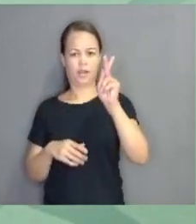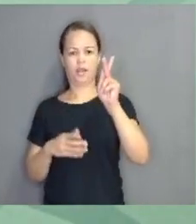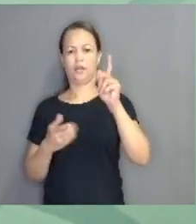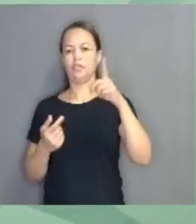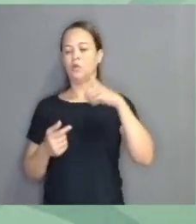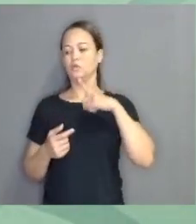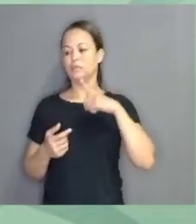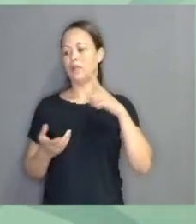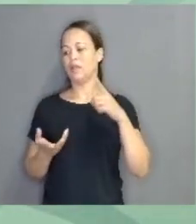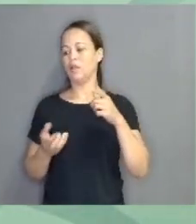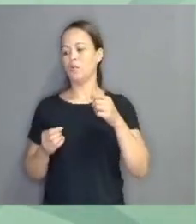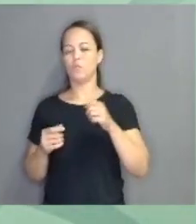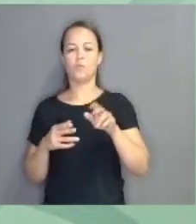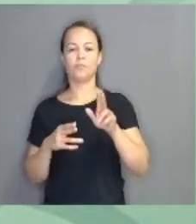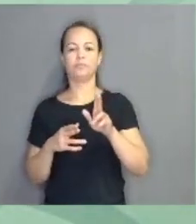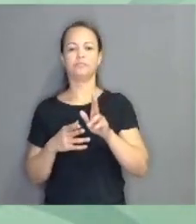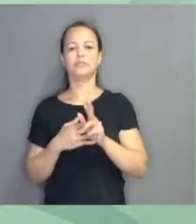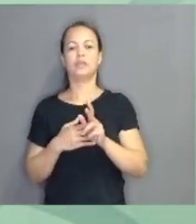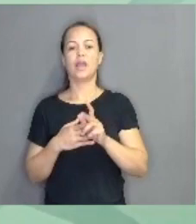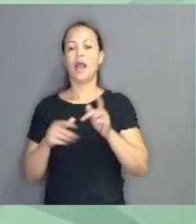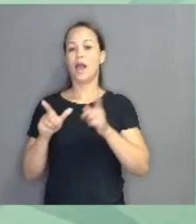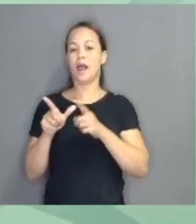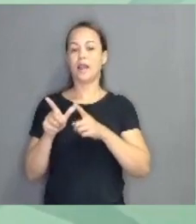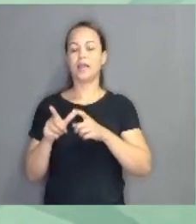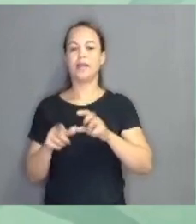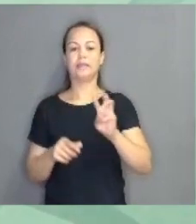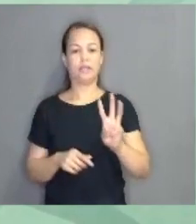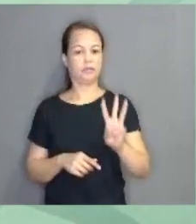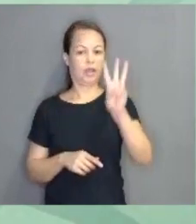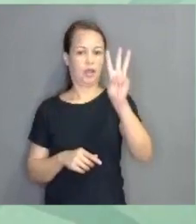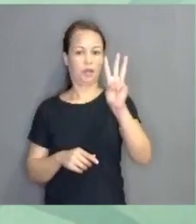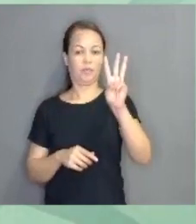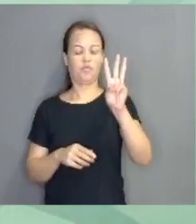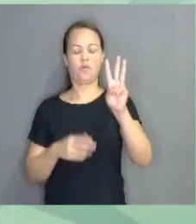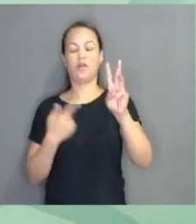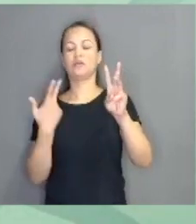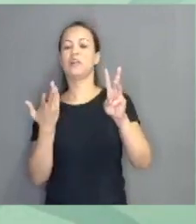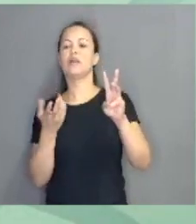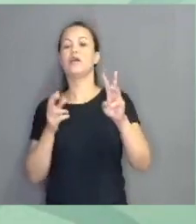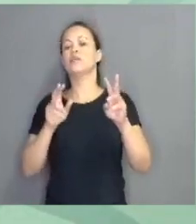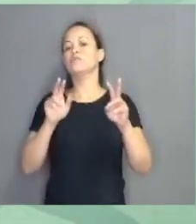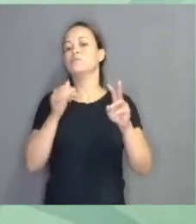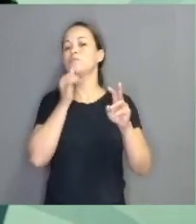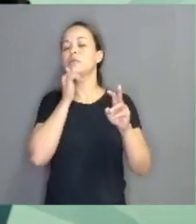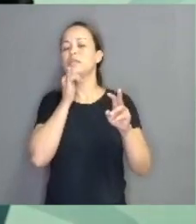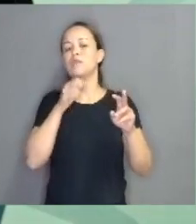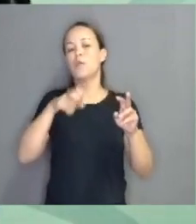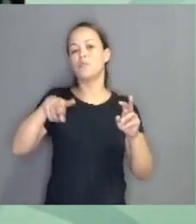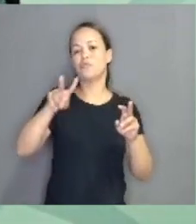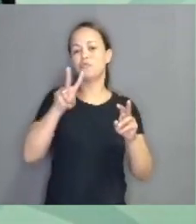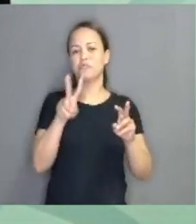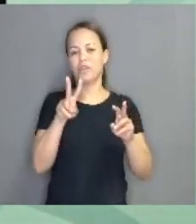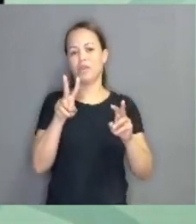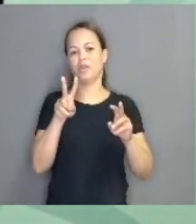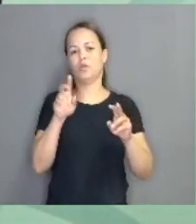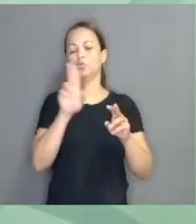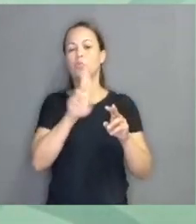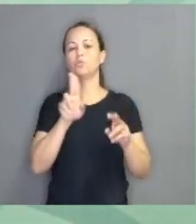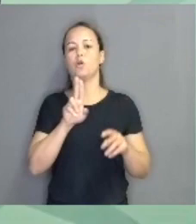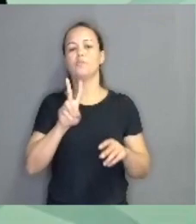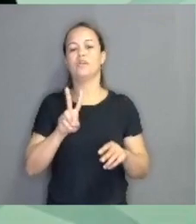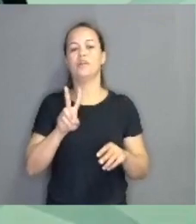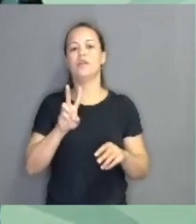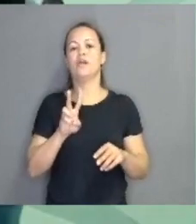consoante. Já a letra W, ela faz o som da letra V, por exemplo, na palavra Walter, e faz o som da letra U, como na